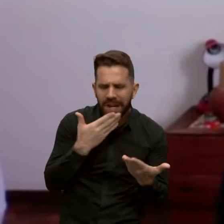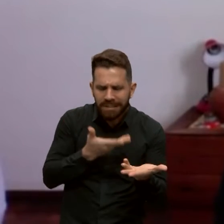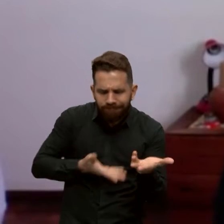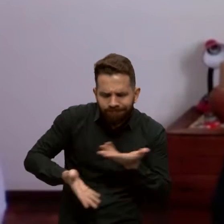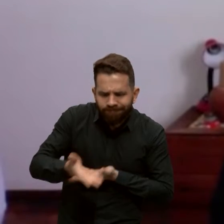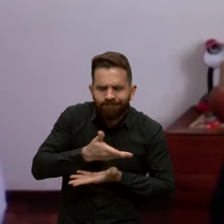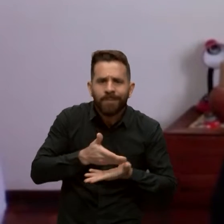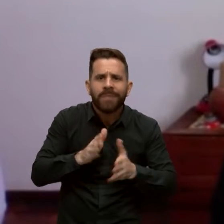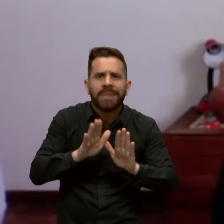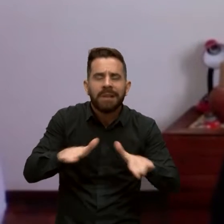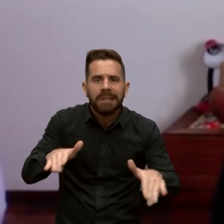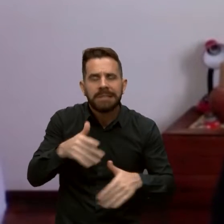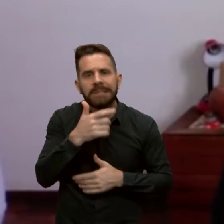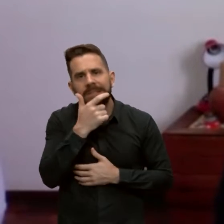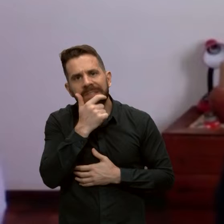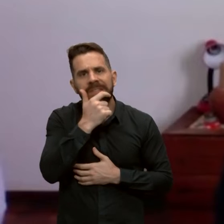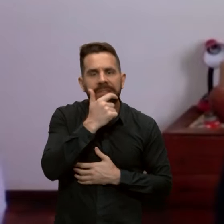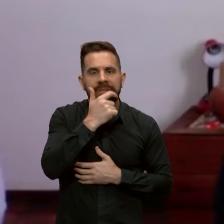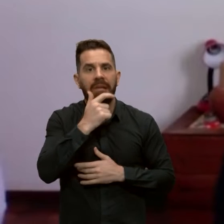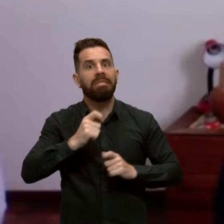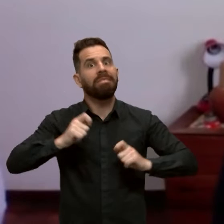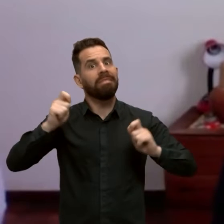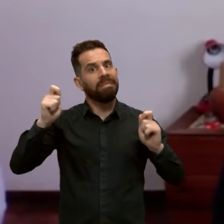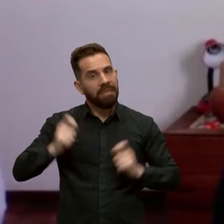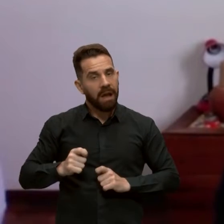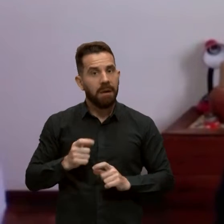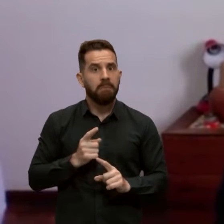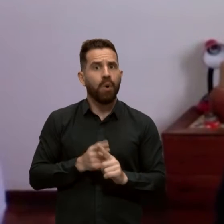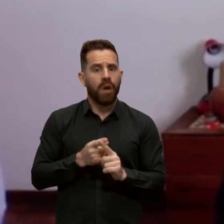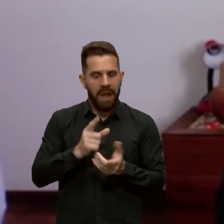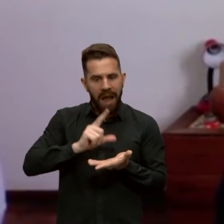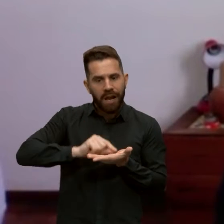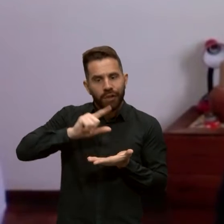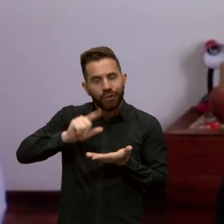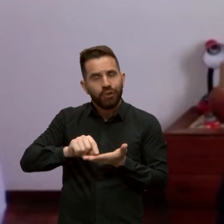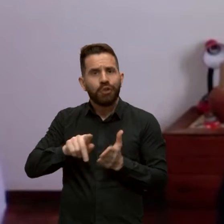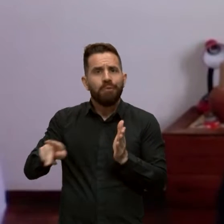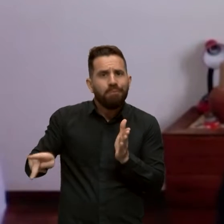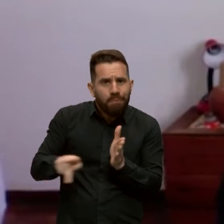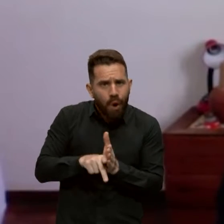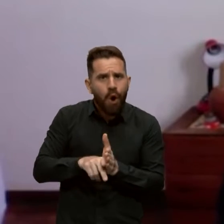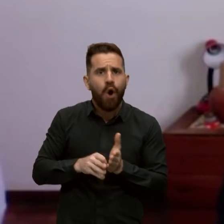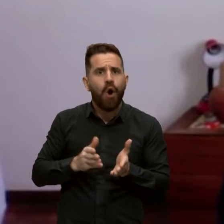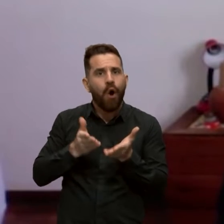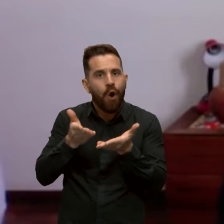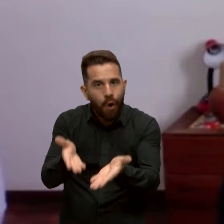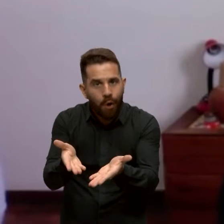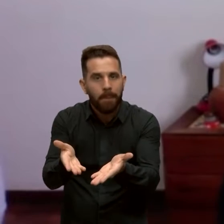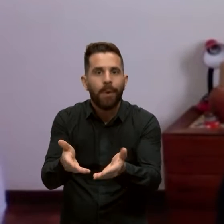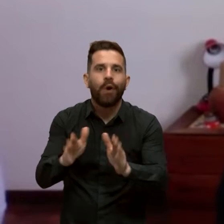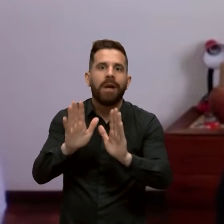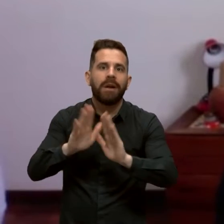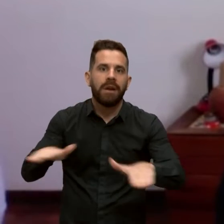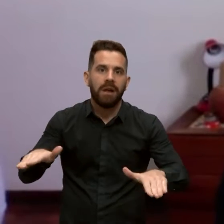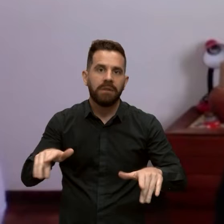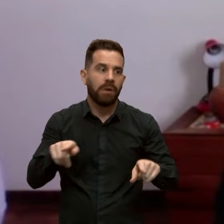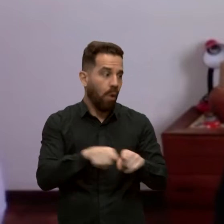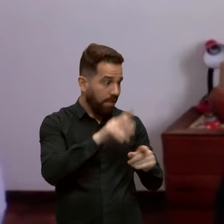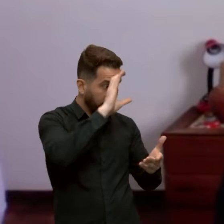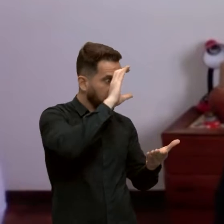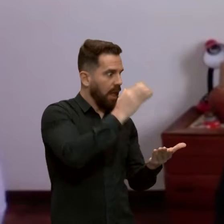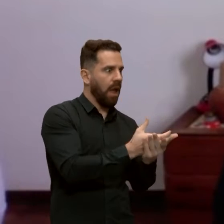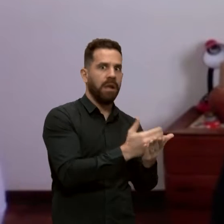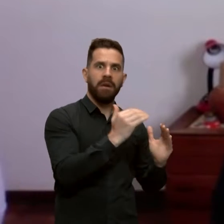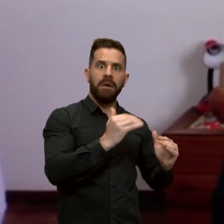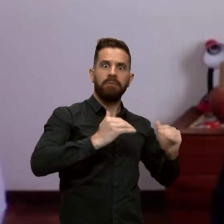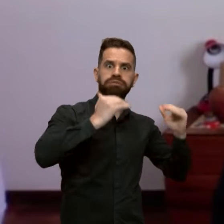tipo veio uma ideia de por que a gente não faz um artigo para crianças, né? Traduzindo um pouco do que está sendo feito. Então, assim, não era